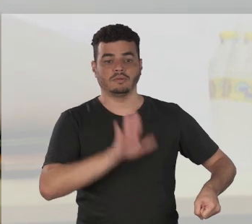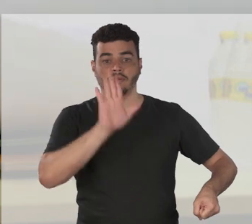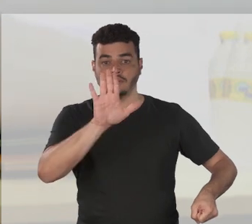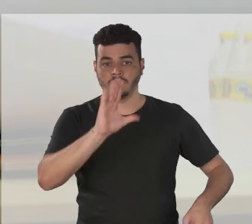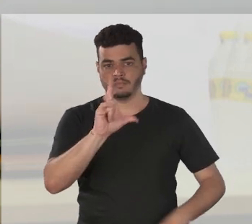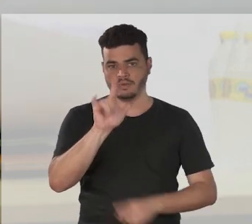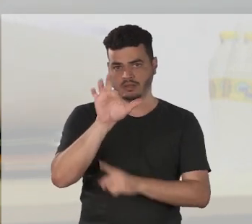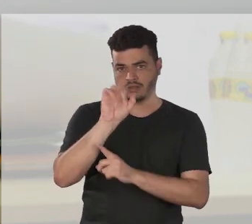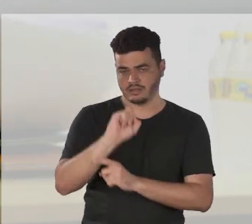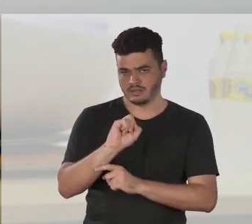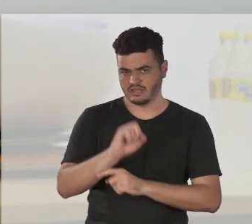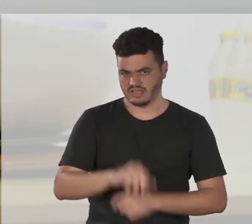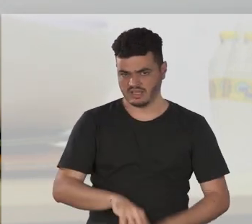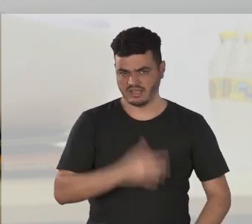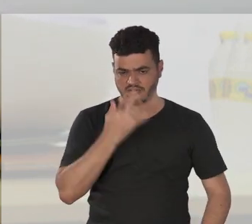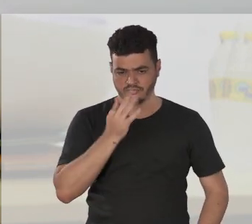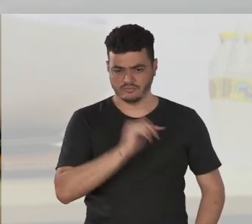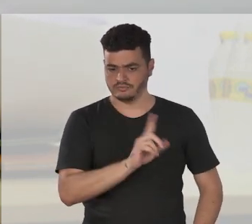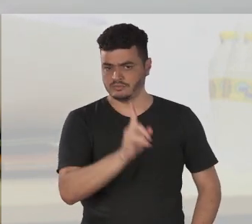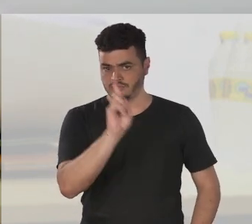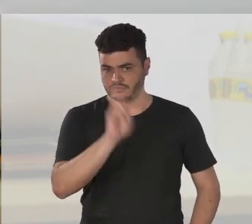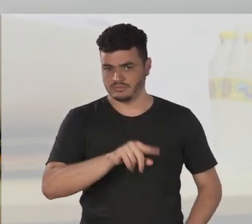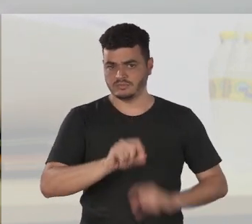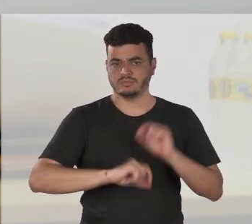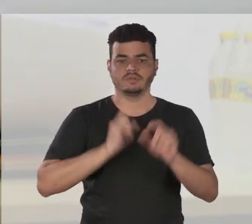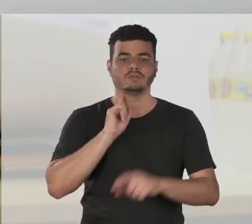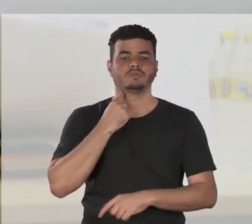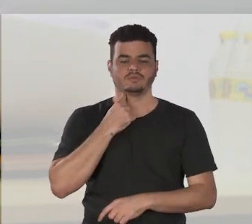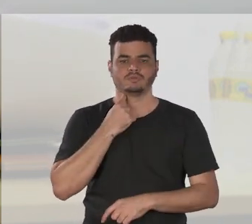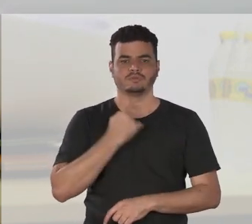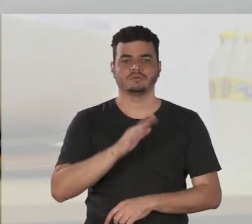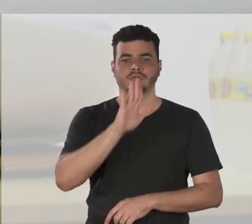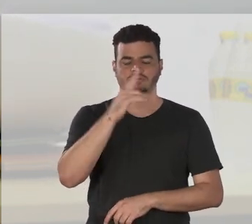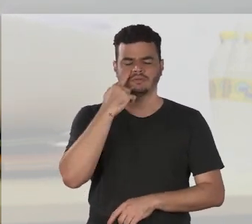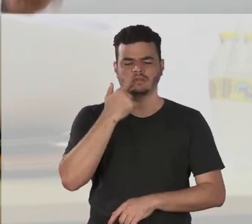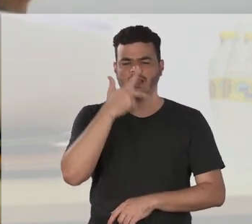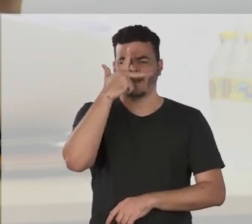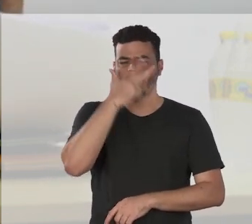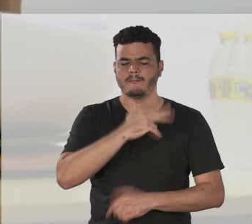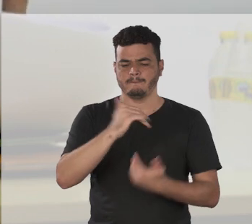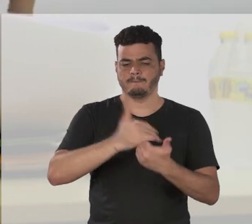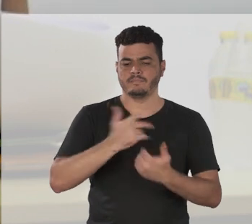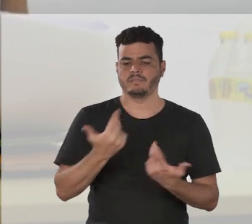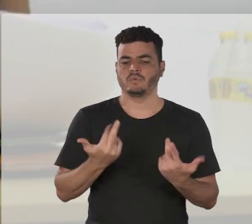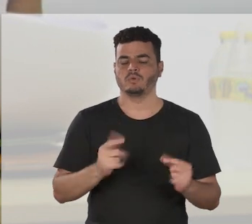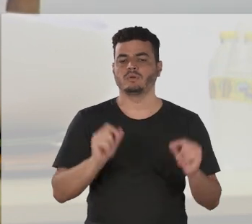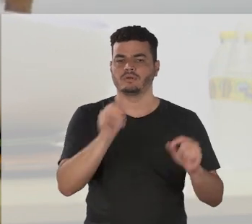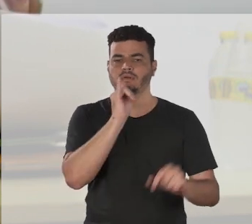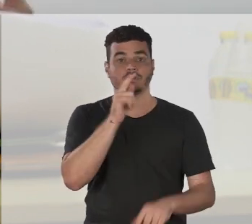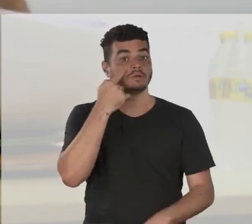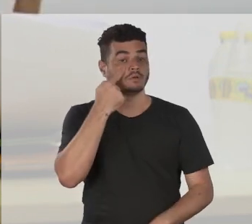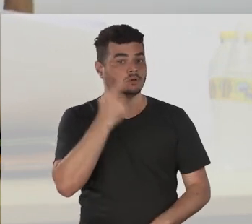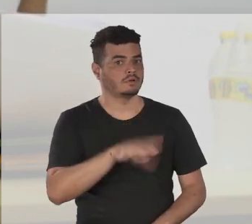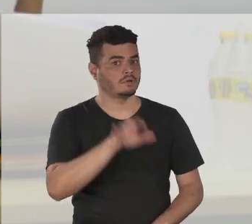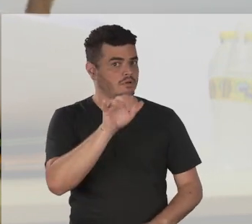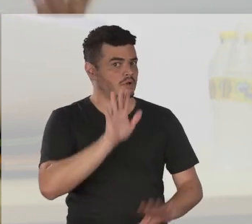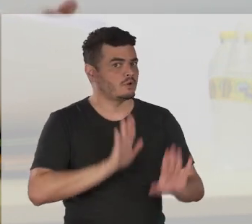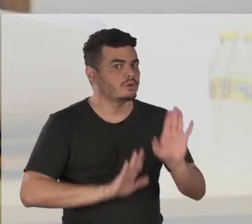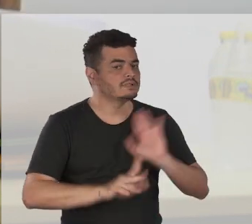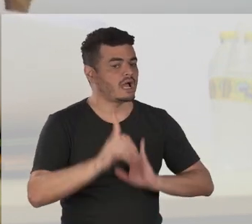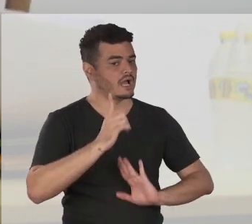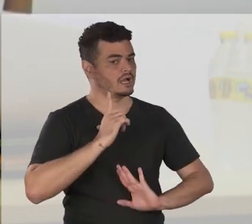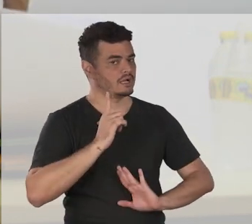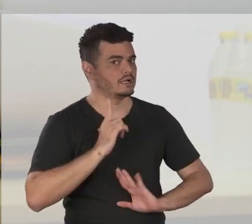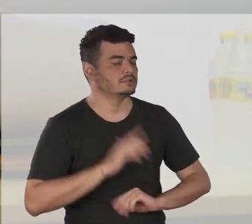mãe. No texto está muito pouquinho, por isso, quando eu leio, não se distraiam, tenham cuidado. Ou seja, reparem